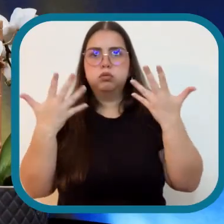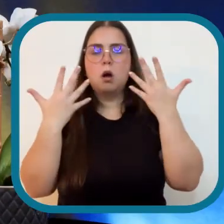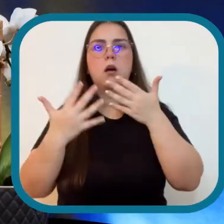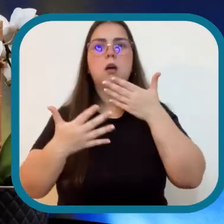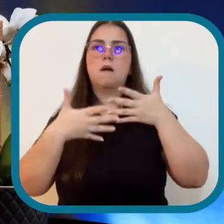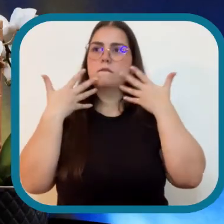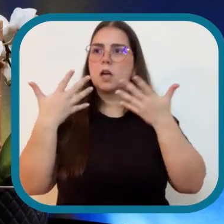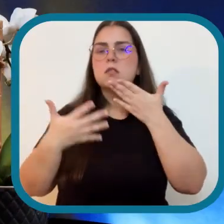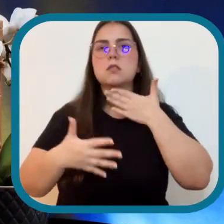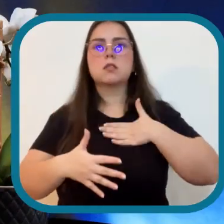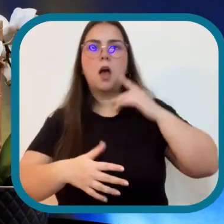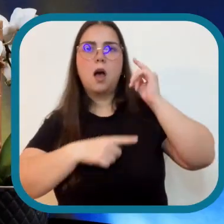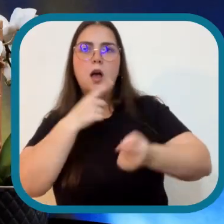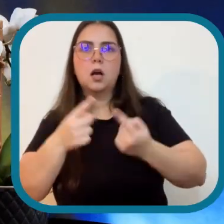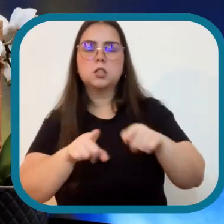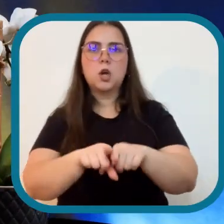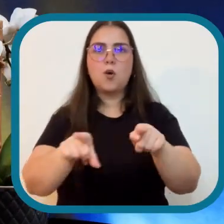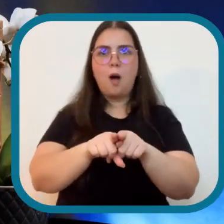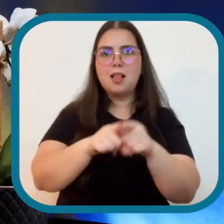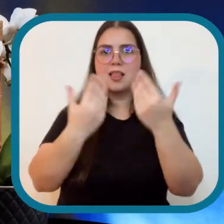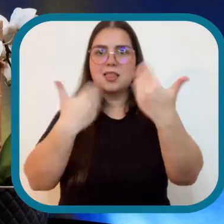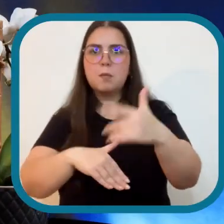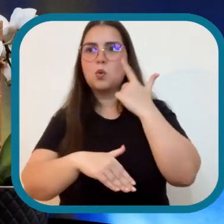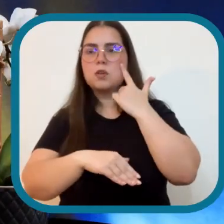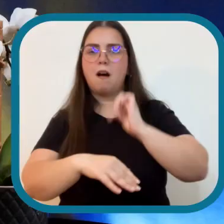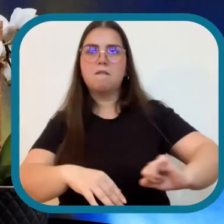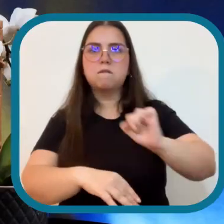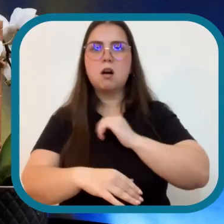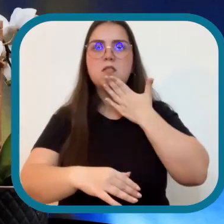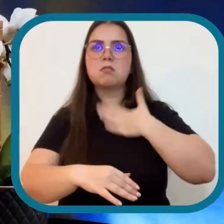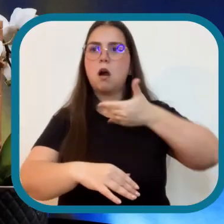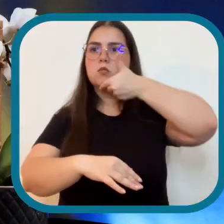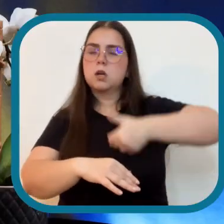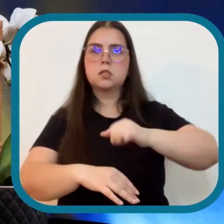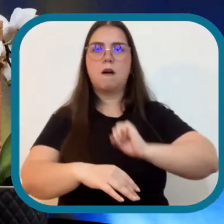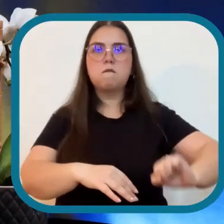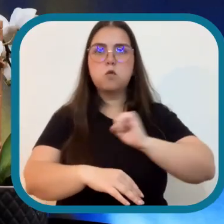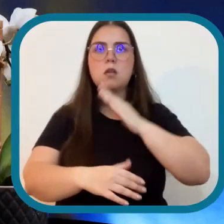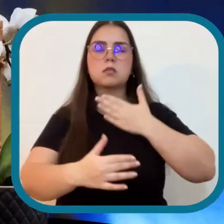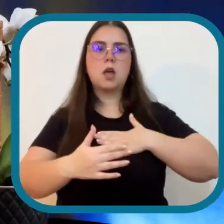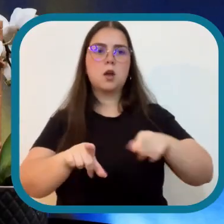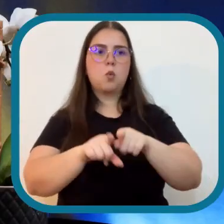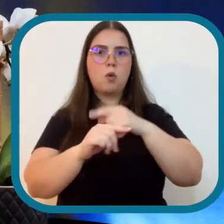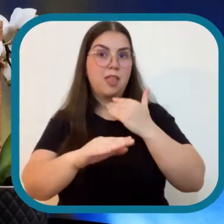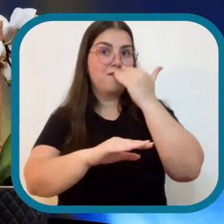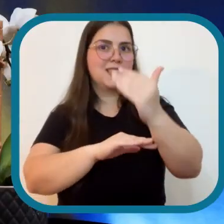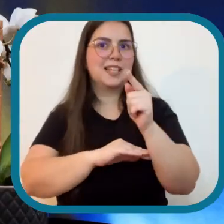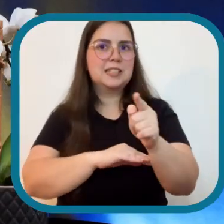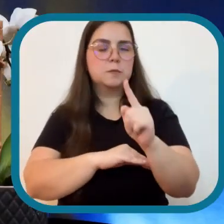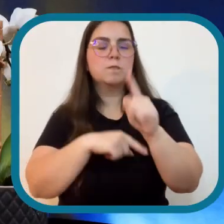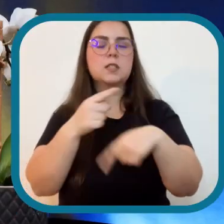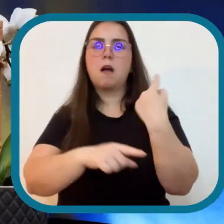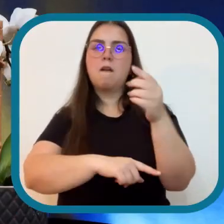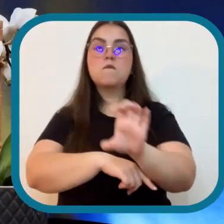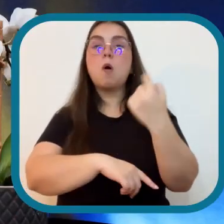horizonte, algo que explora os limites do nosso conhecimento e da nossa experiência humana e vai um bocadinho mais além, e essa unicidade é